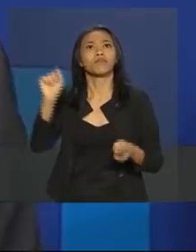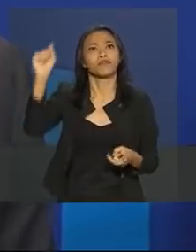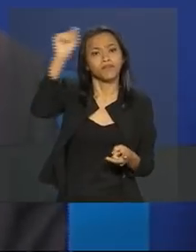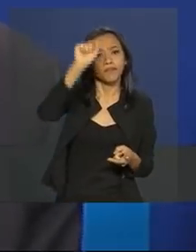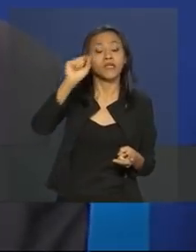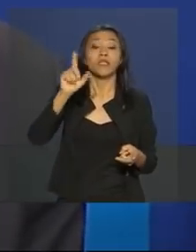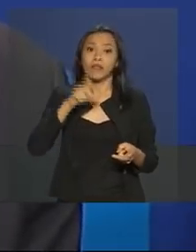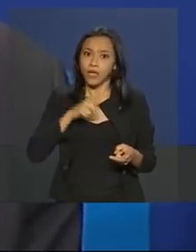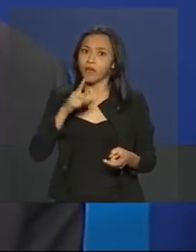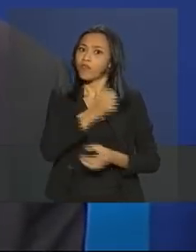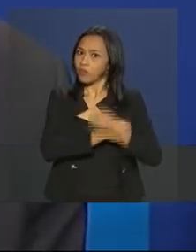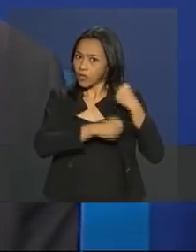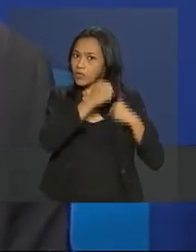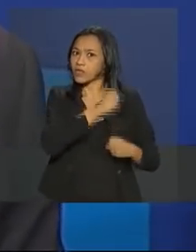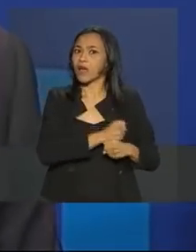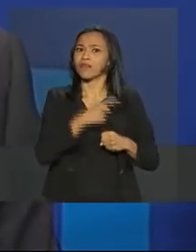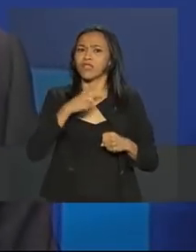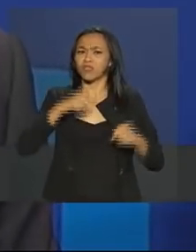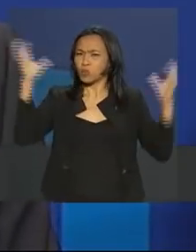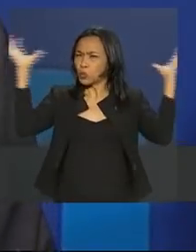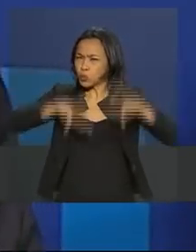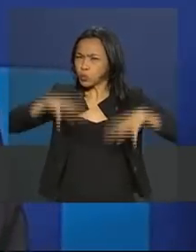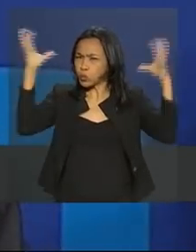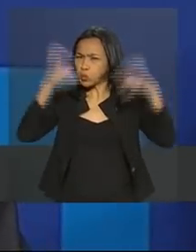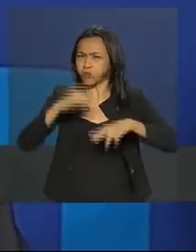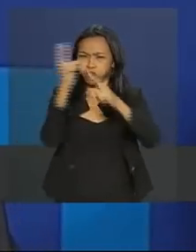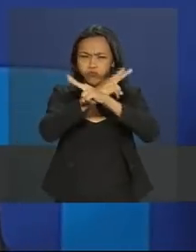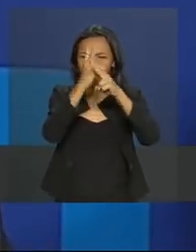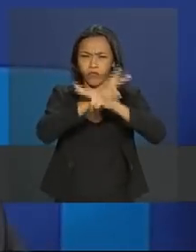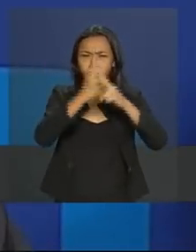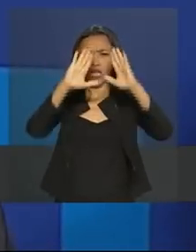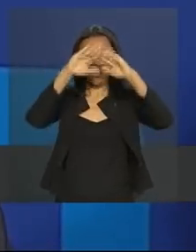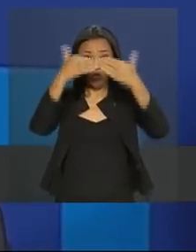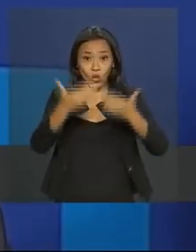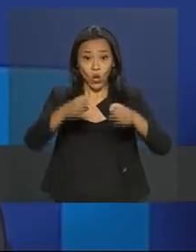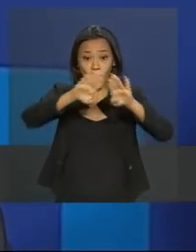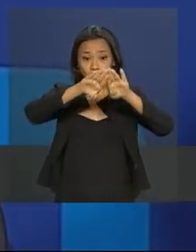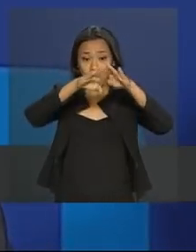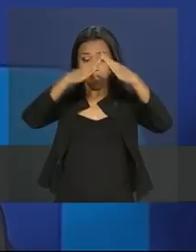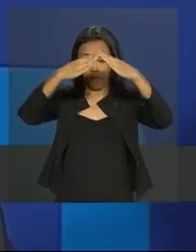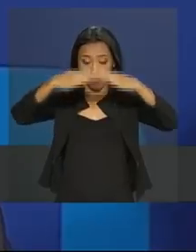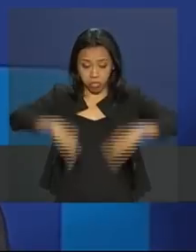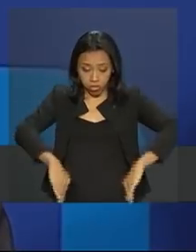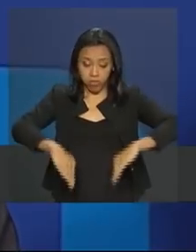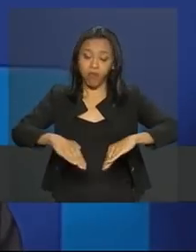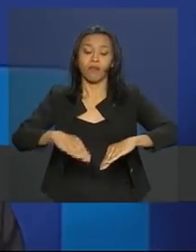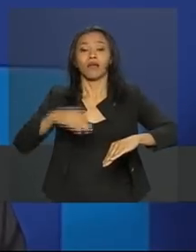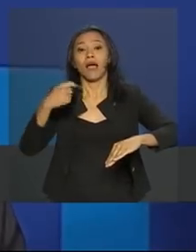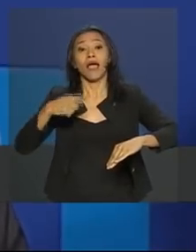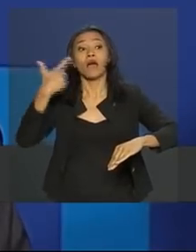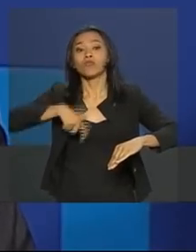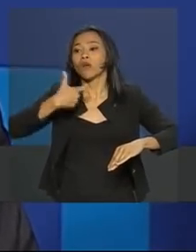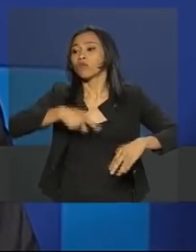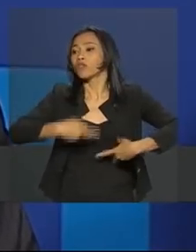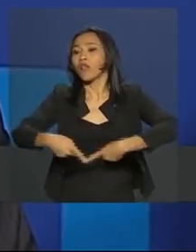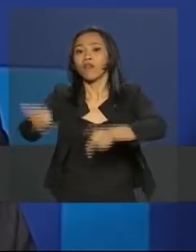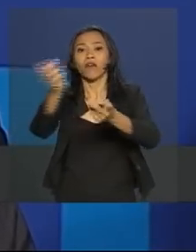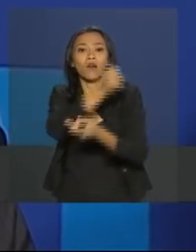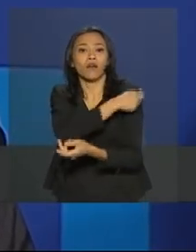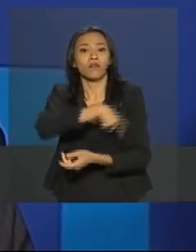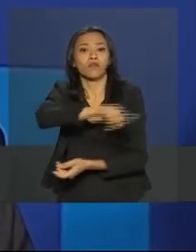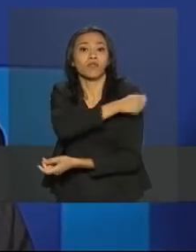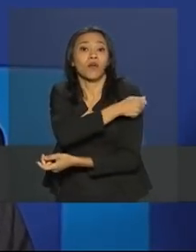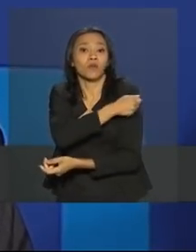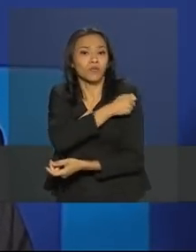passado de dar um temporal destelhou a escola é colméia onde colocam esses alunos têm que ser mas sempre uma resposta muito rápida